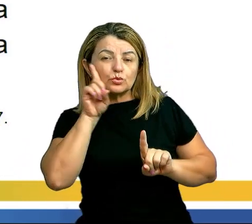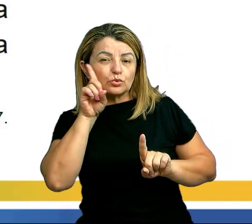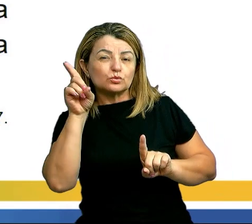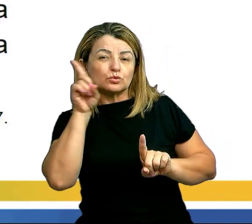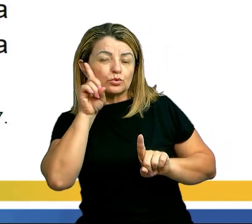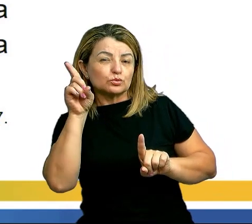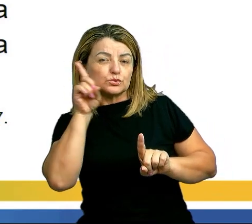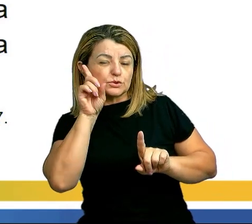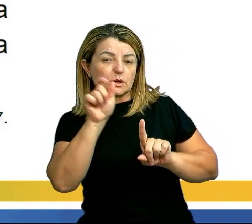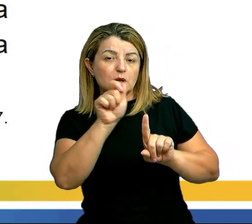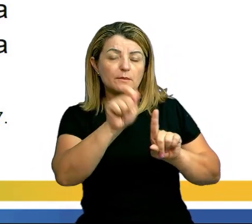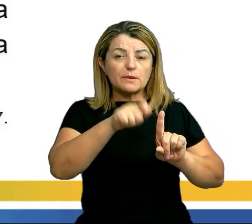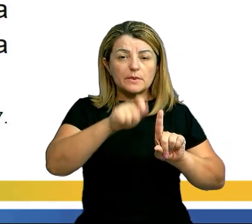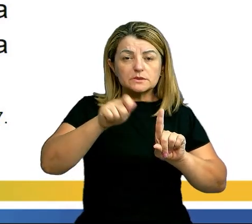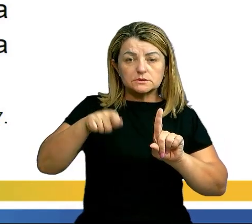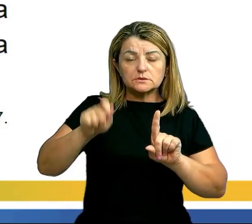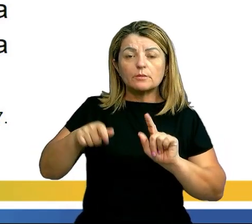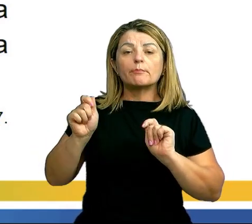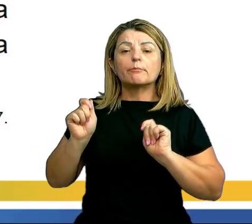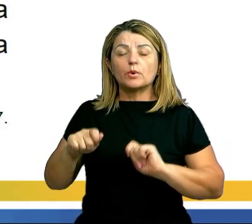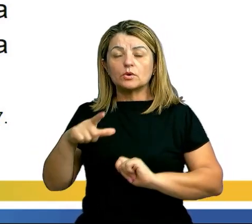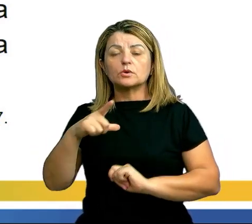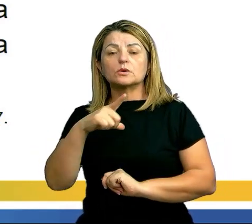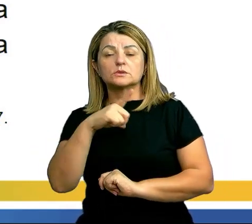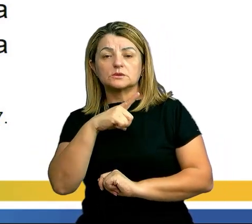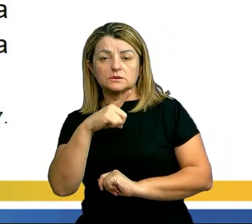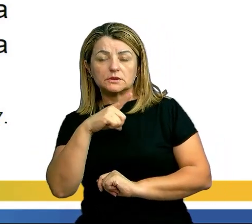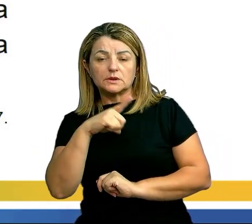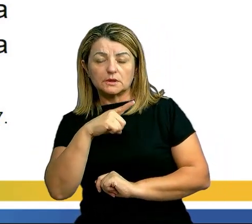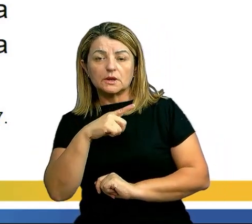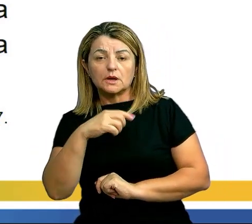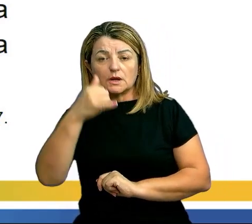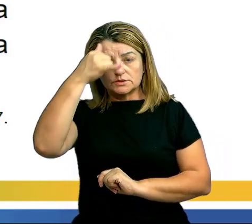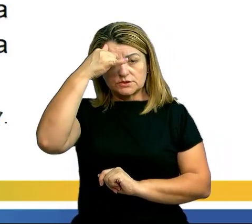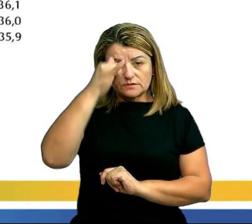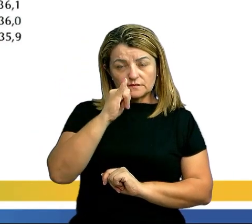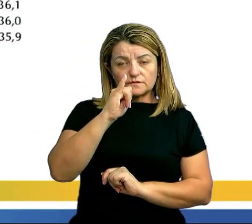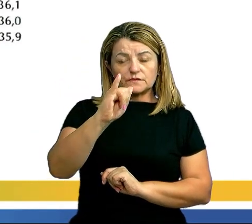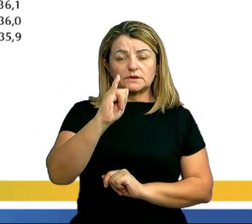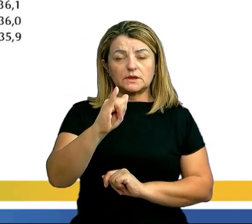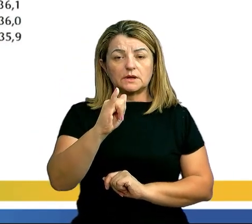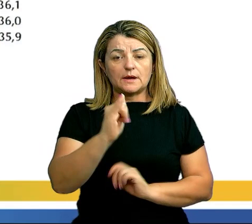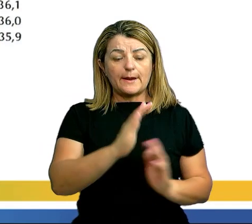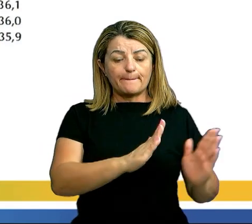vários meses pode capacitar a pessoa a prever o período fértil.